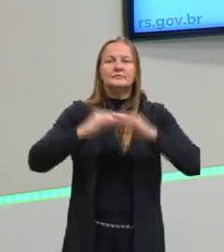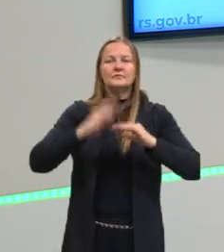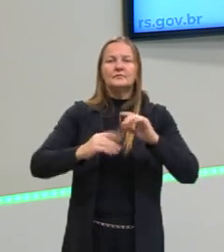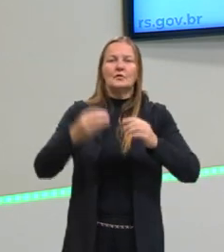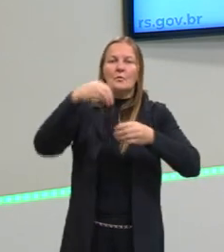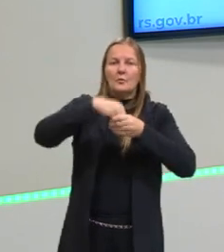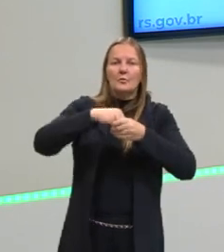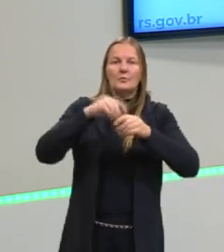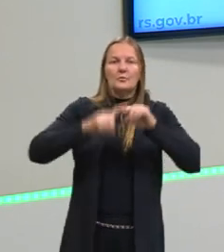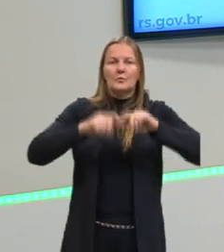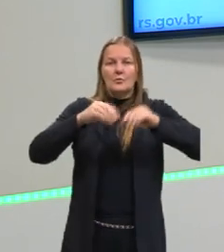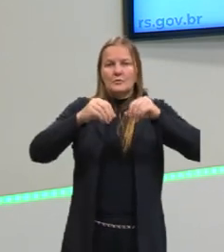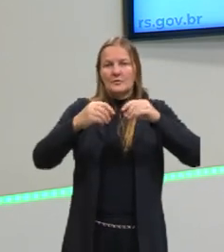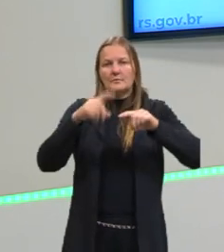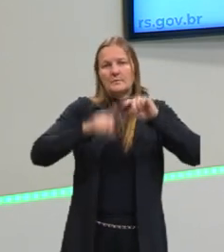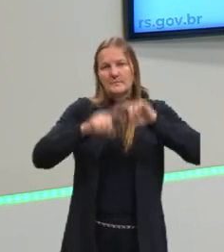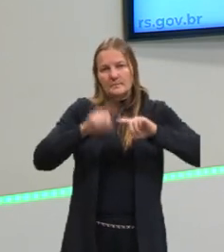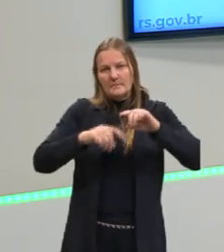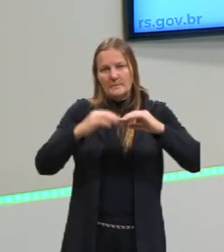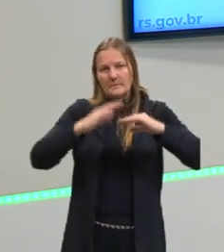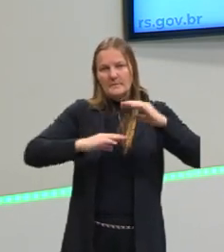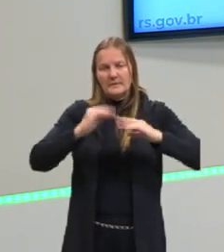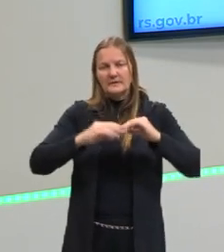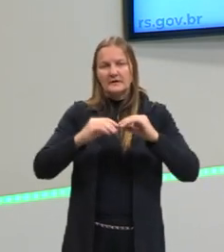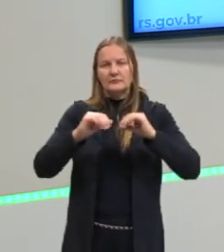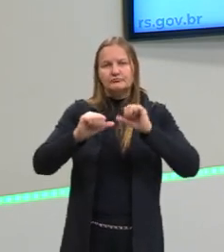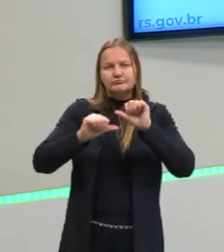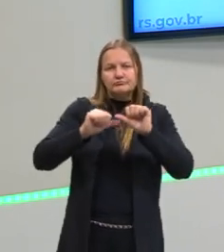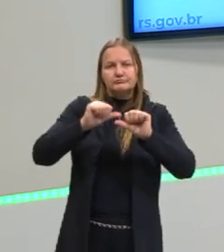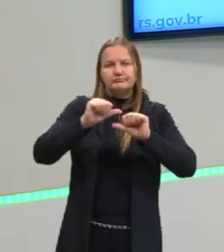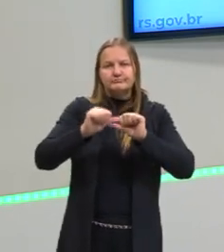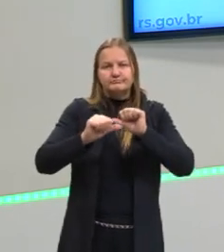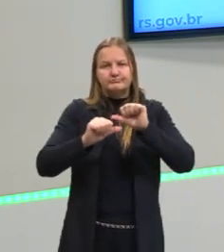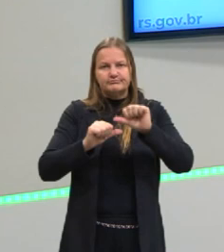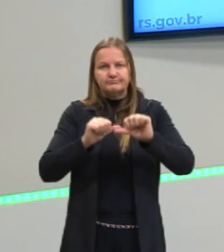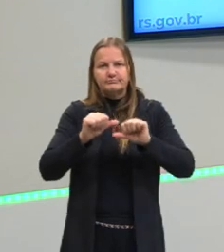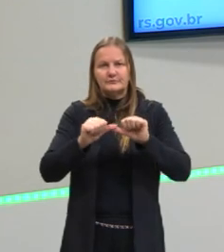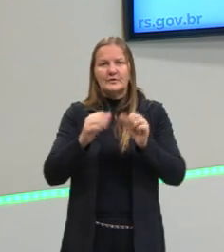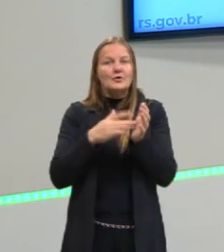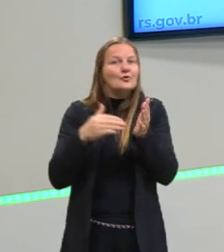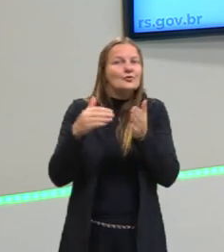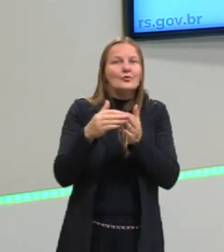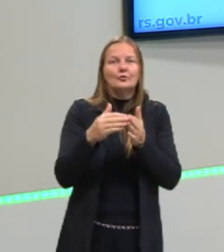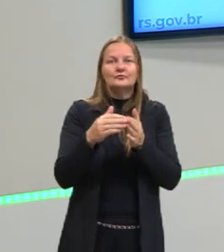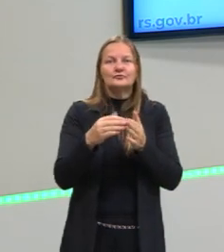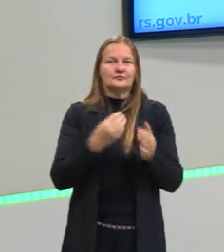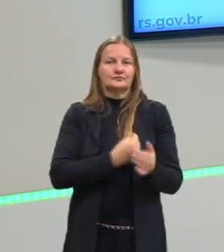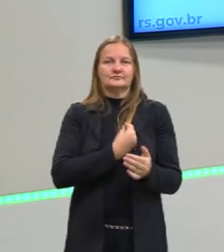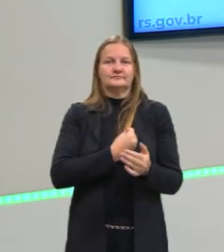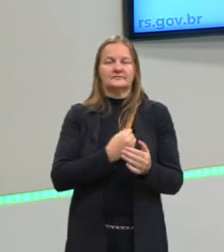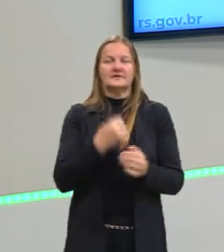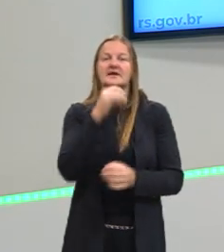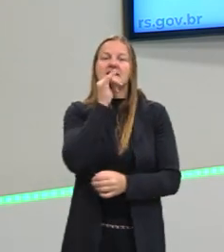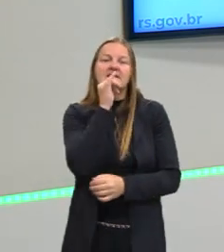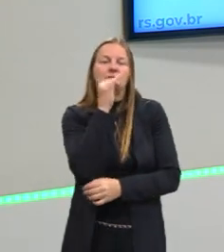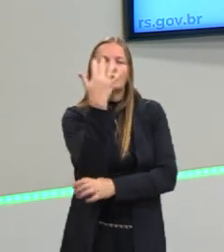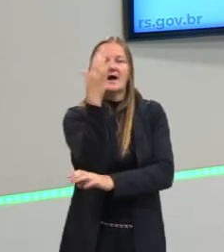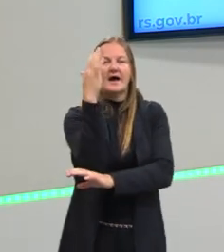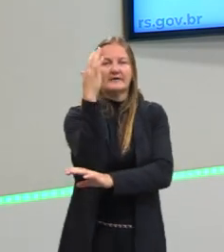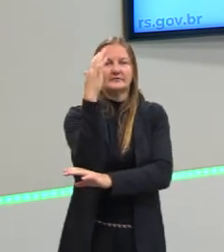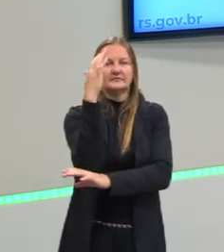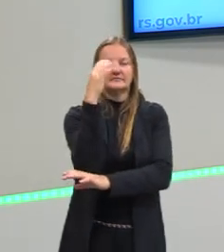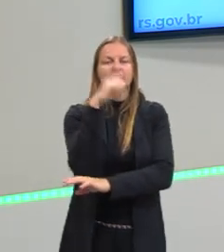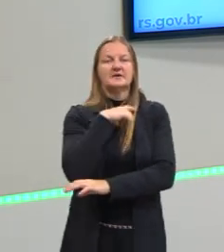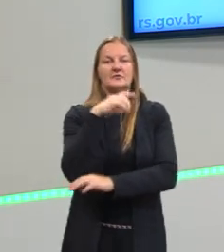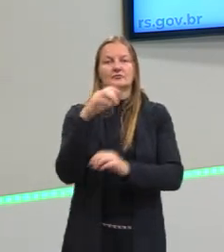de uma matéria mas essa matéria se modifica nós e todos os seres por exemplo a árvore A árvore